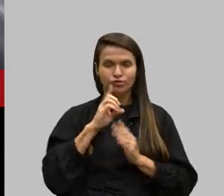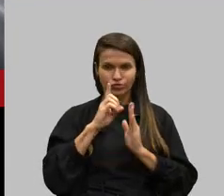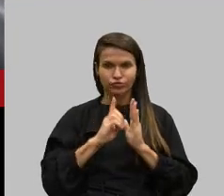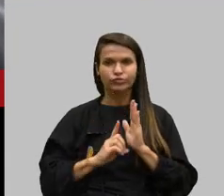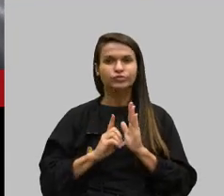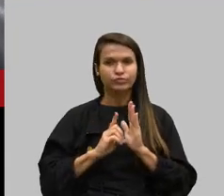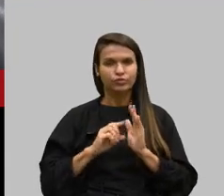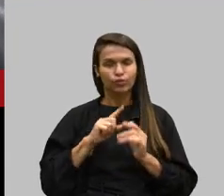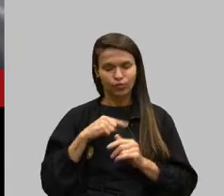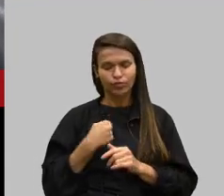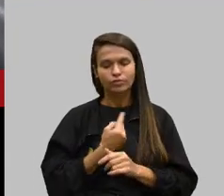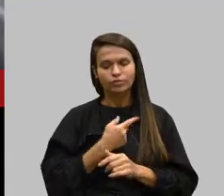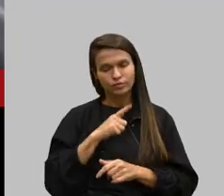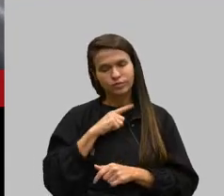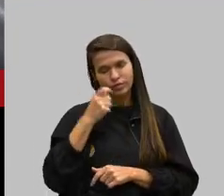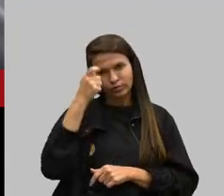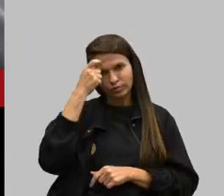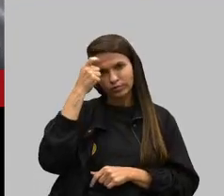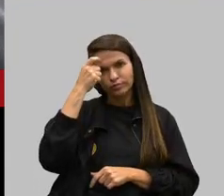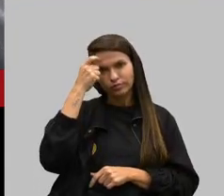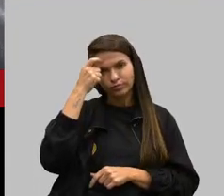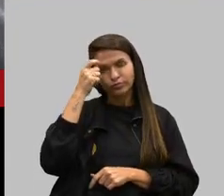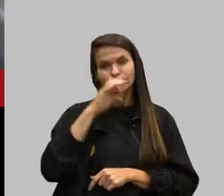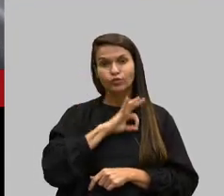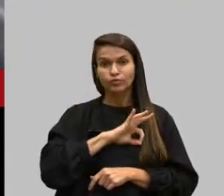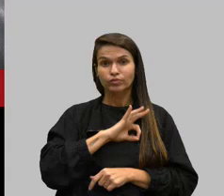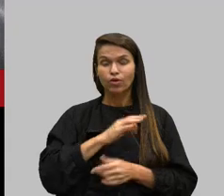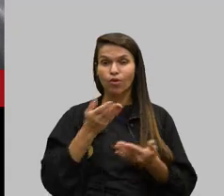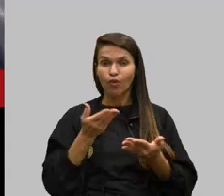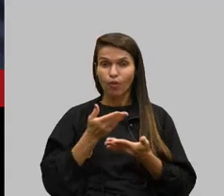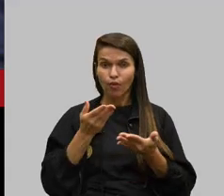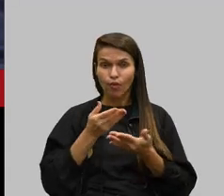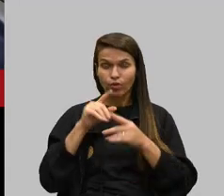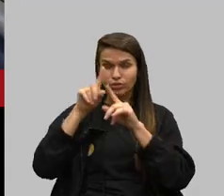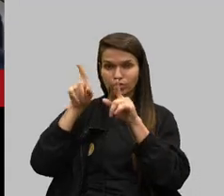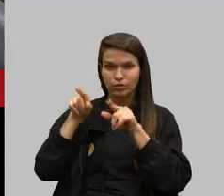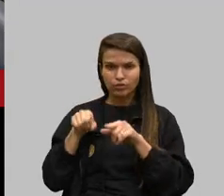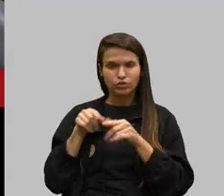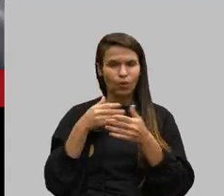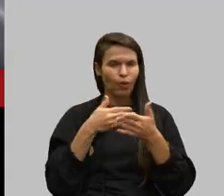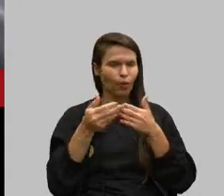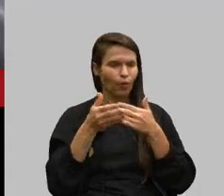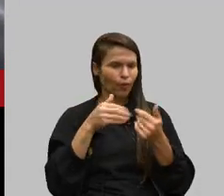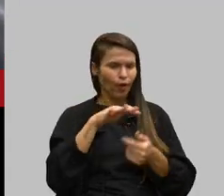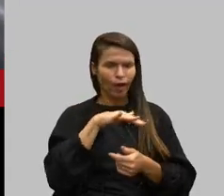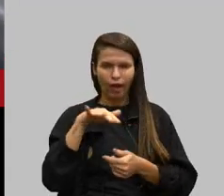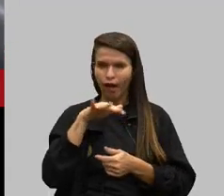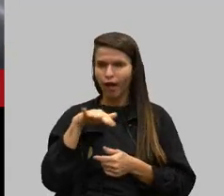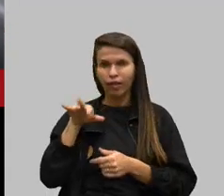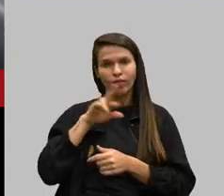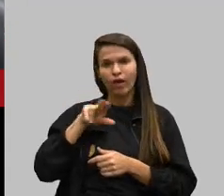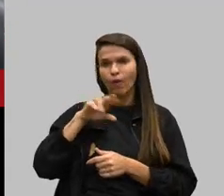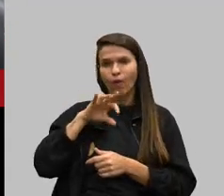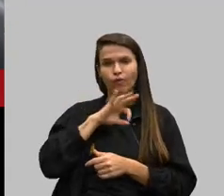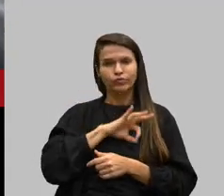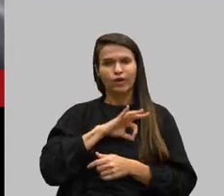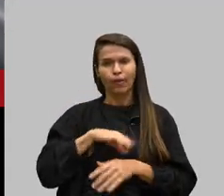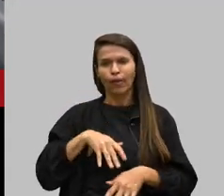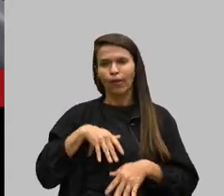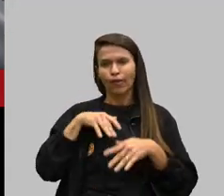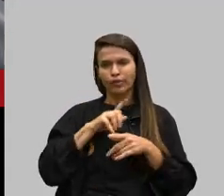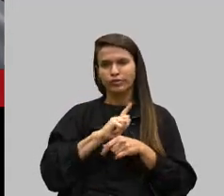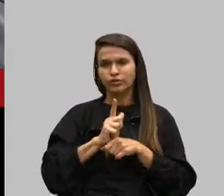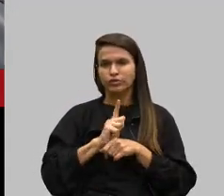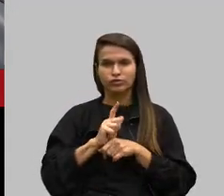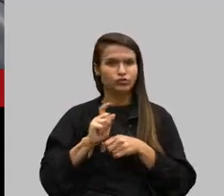essa consciência o salário hoje do servidor de qualquer área não é um salário que orgulha a gestão do